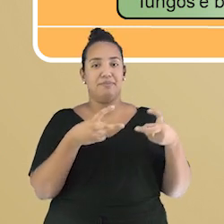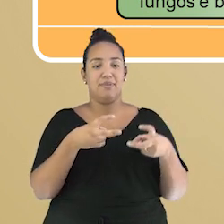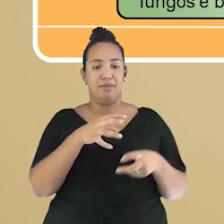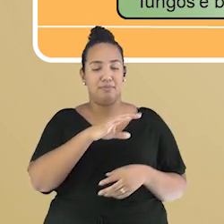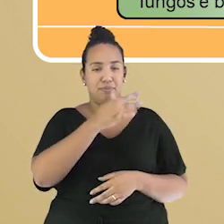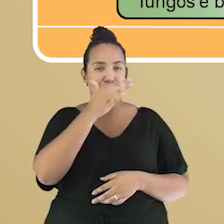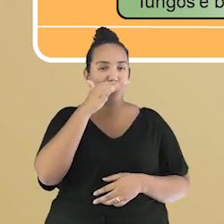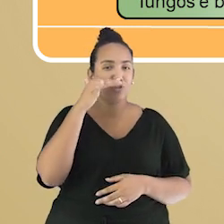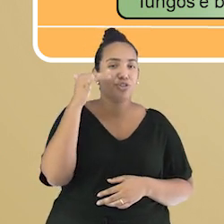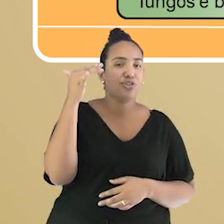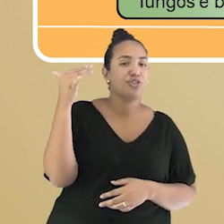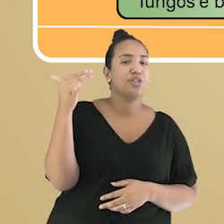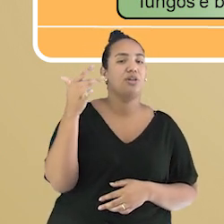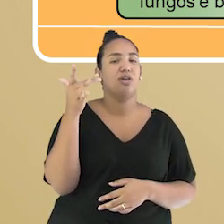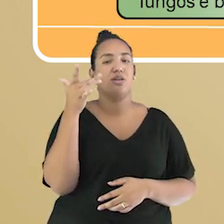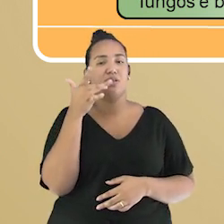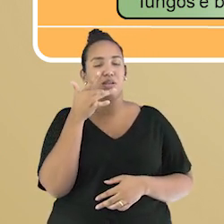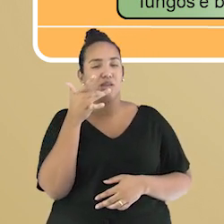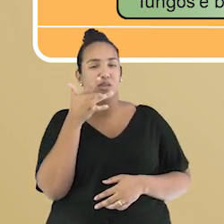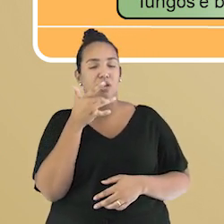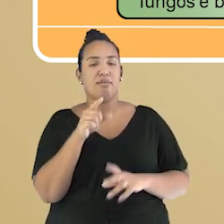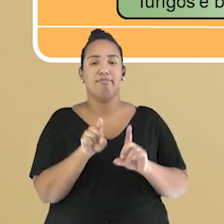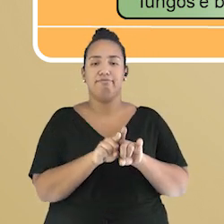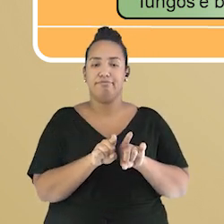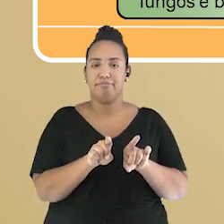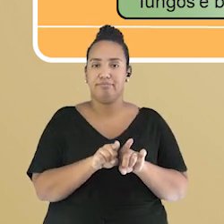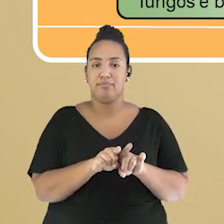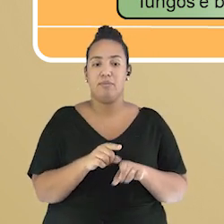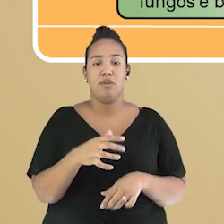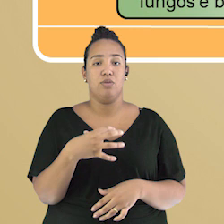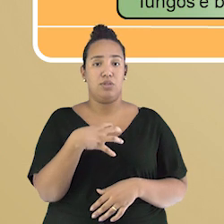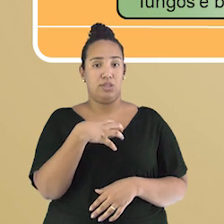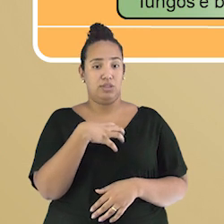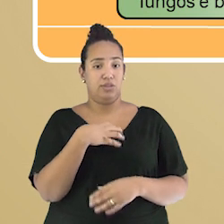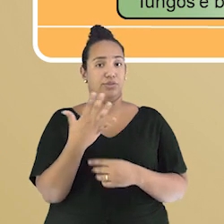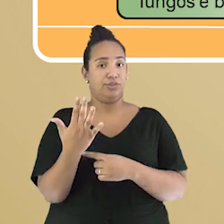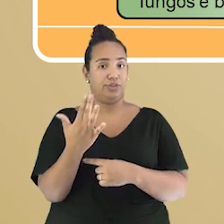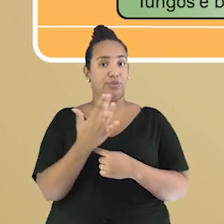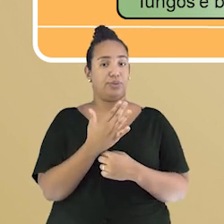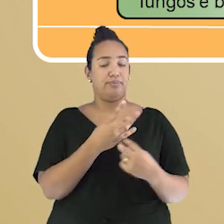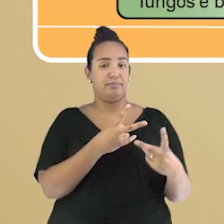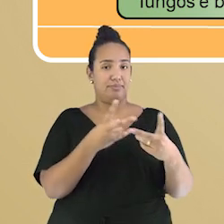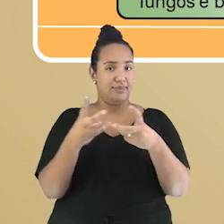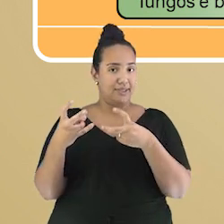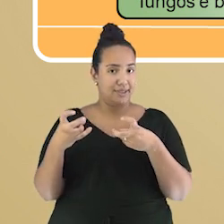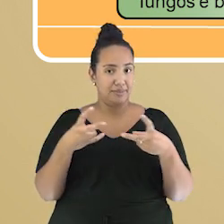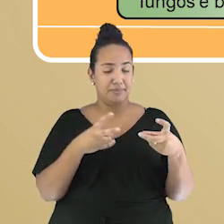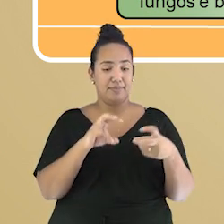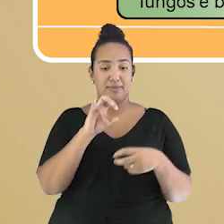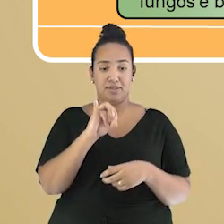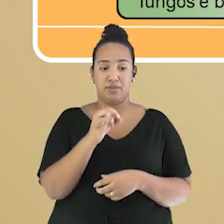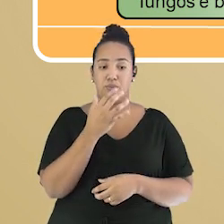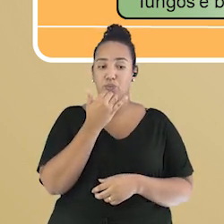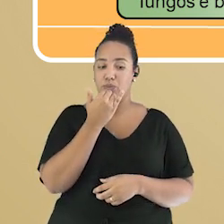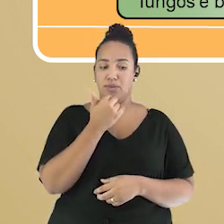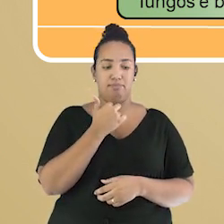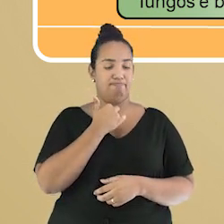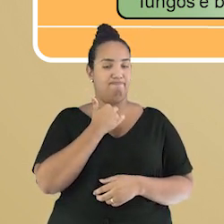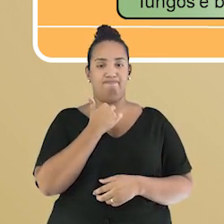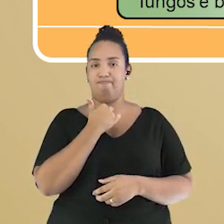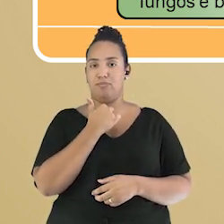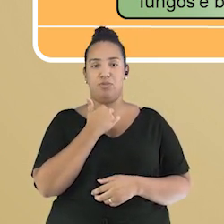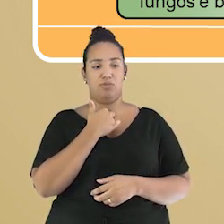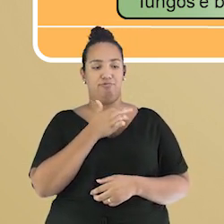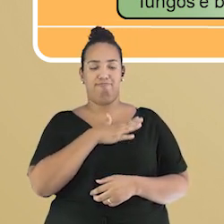nosso olfato e pelo nosso paladar. Sentidos que nos ajudam a perceber quando algo está